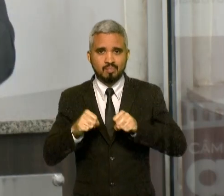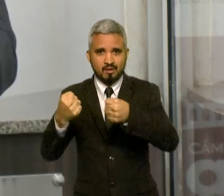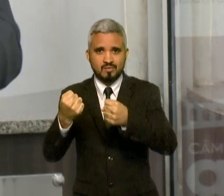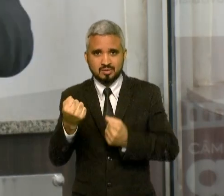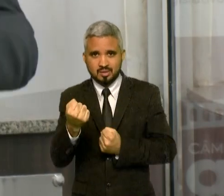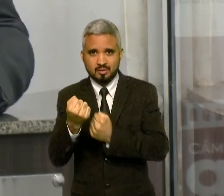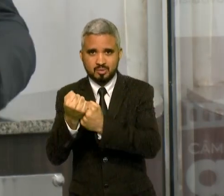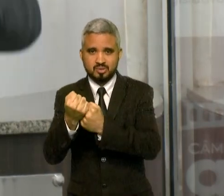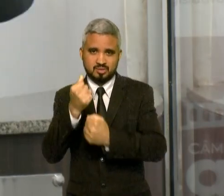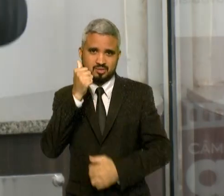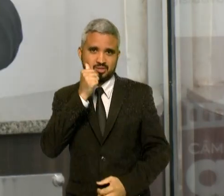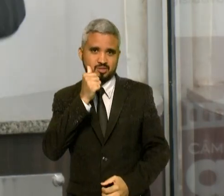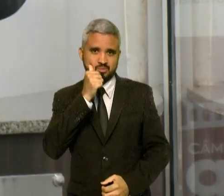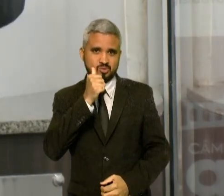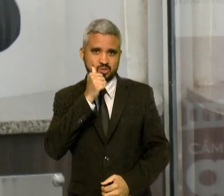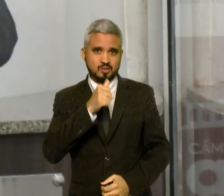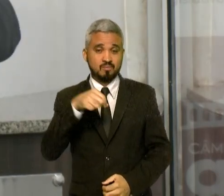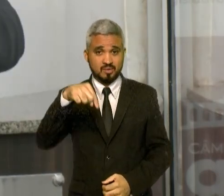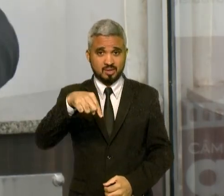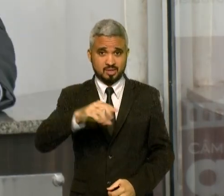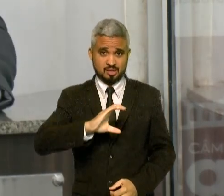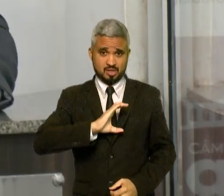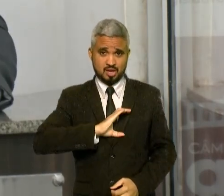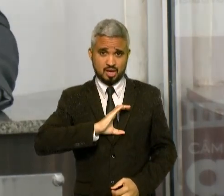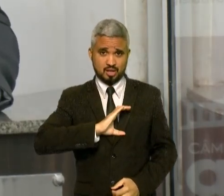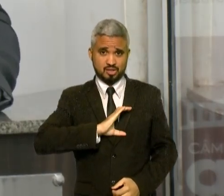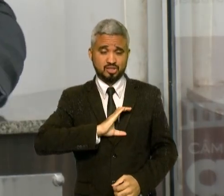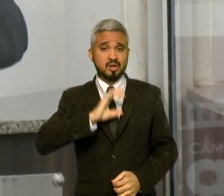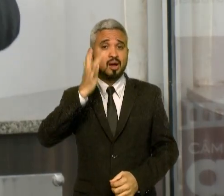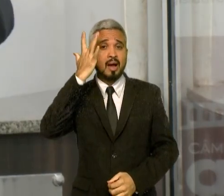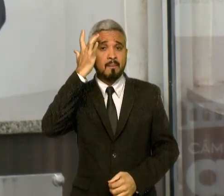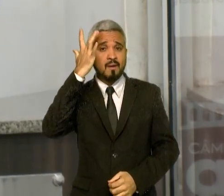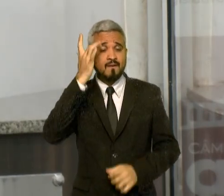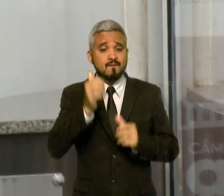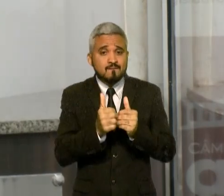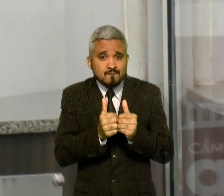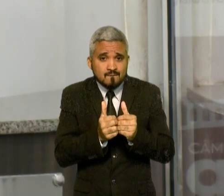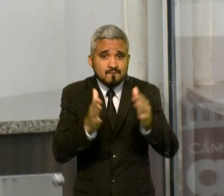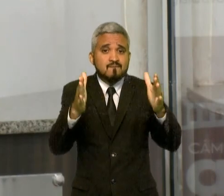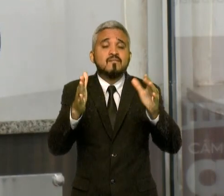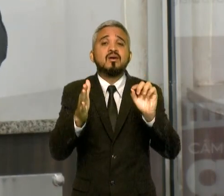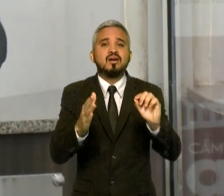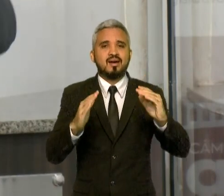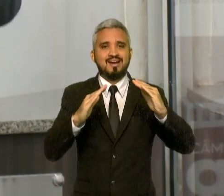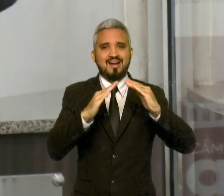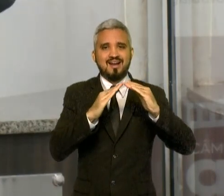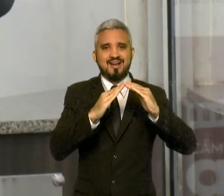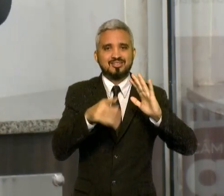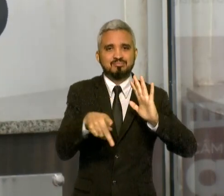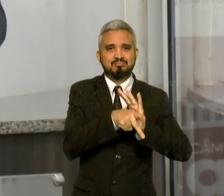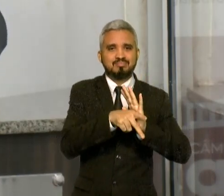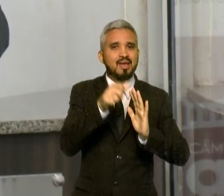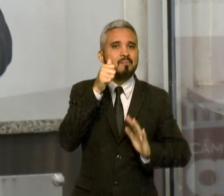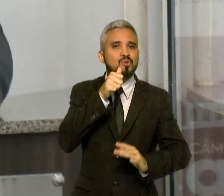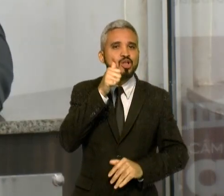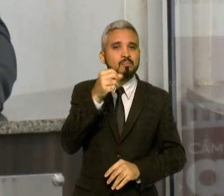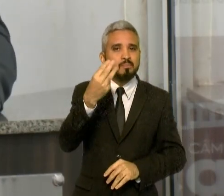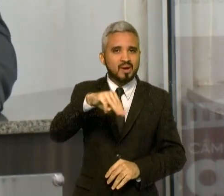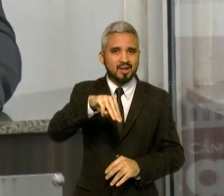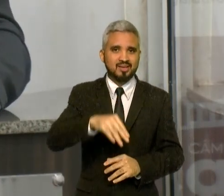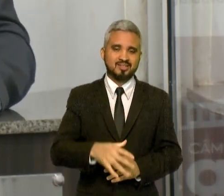pelo governador a Casa da Mulher Maranhense, que tem sido uma pauta principal, essa questão do